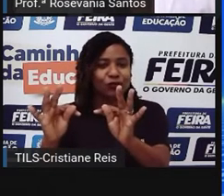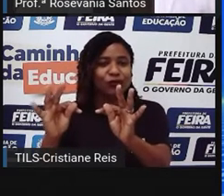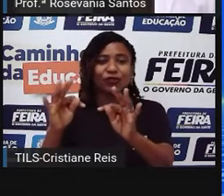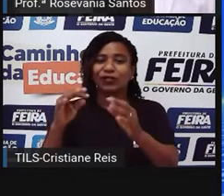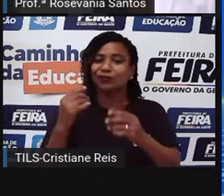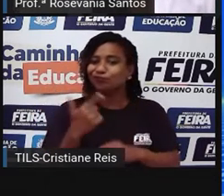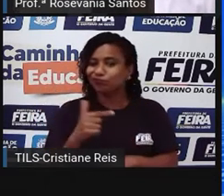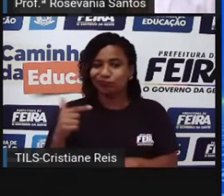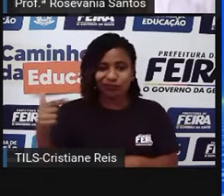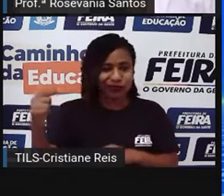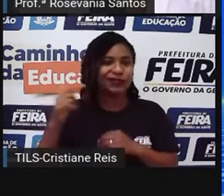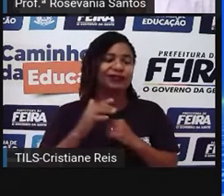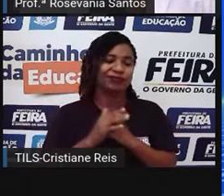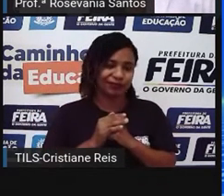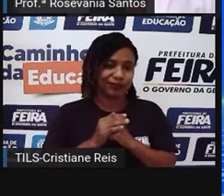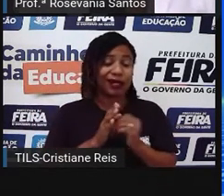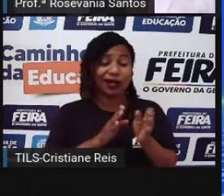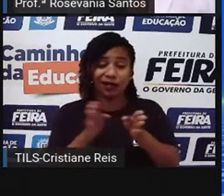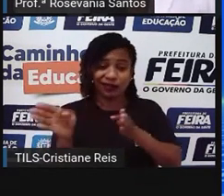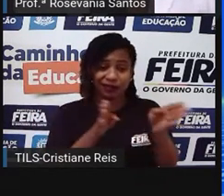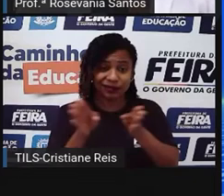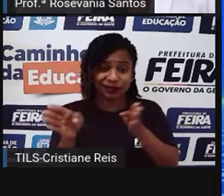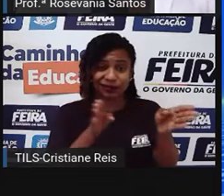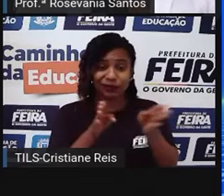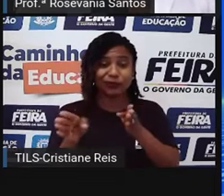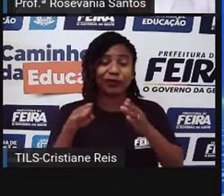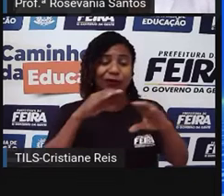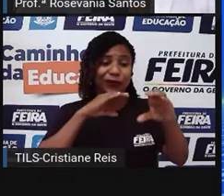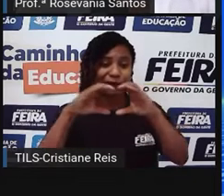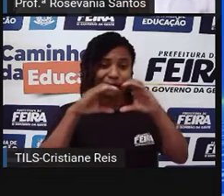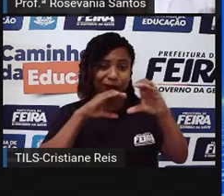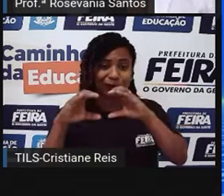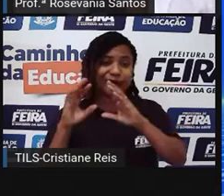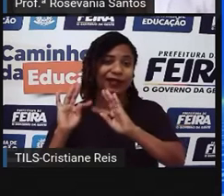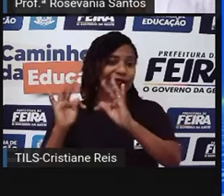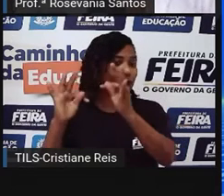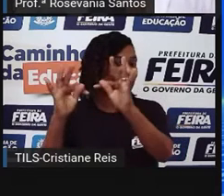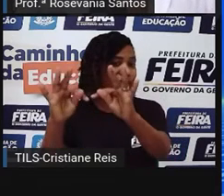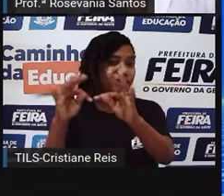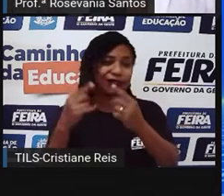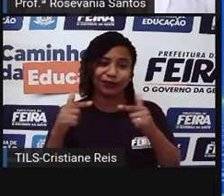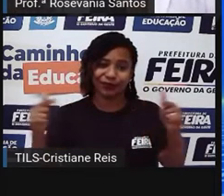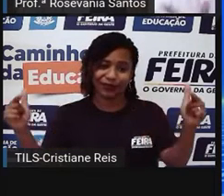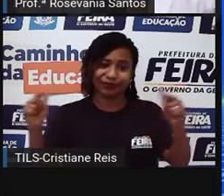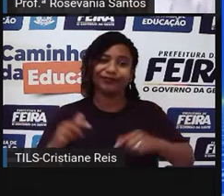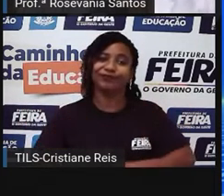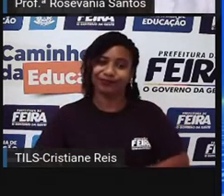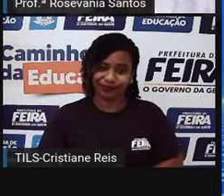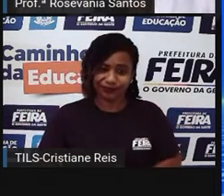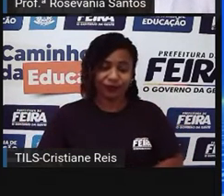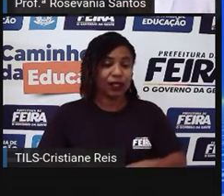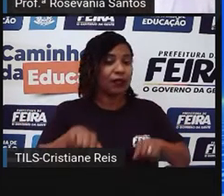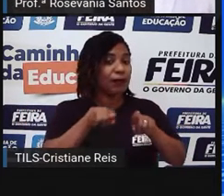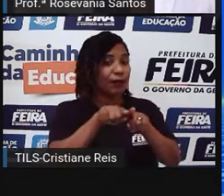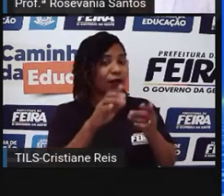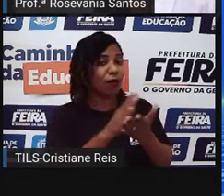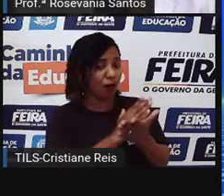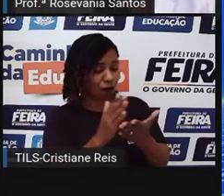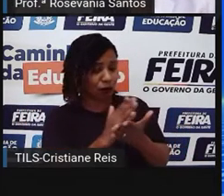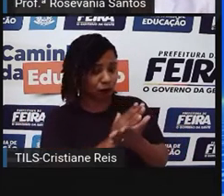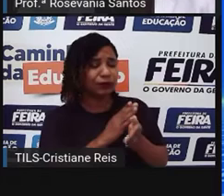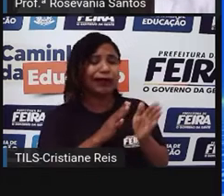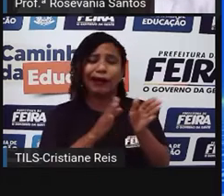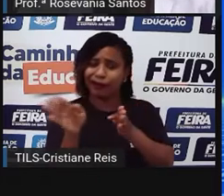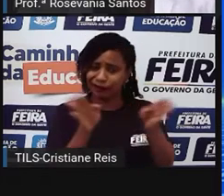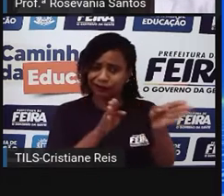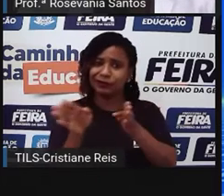a todas essas oportunidades. E tem também aqueles que, mesmo tendo acesso, também não conhece, não sabe